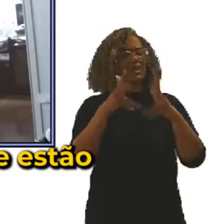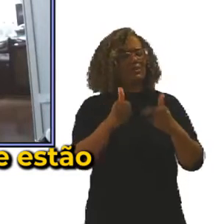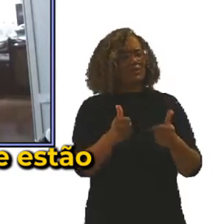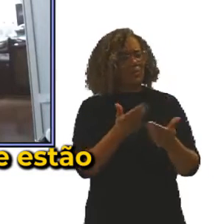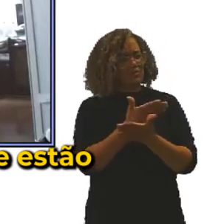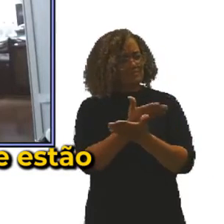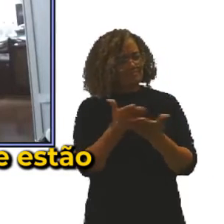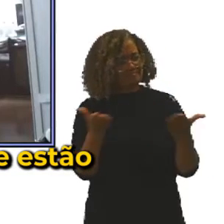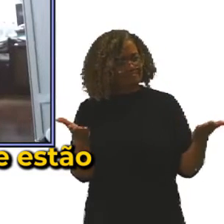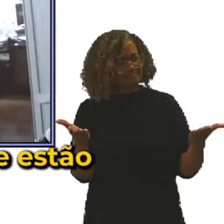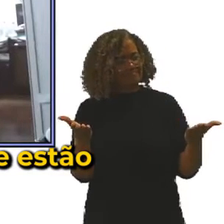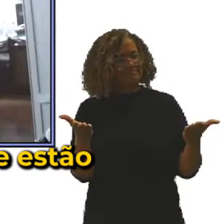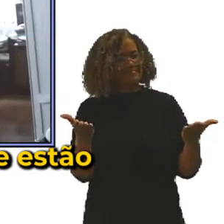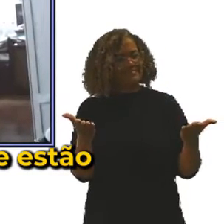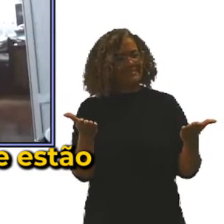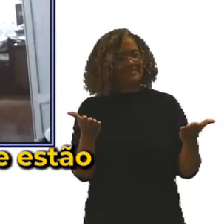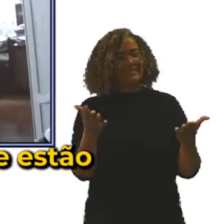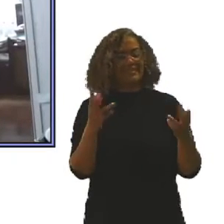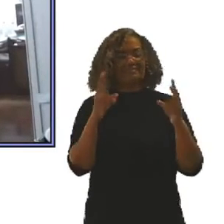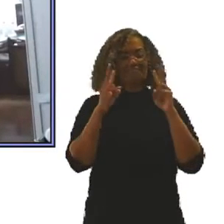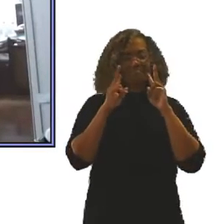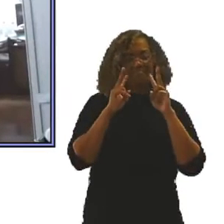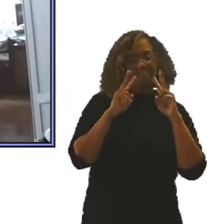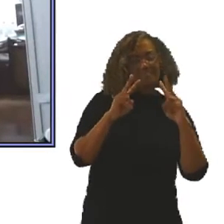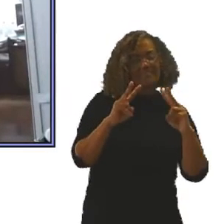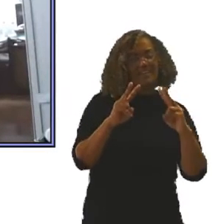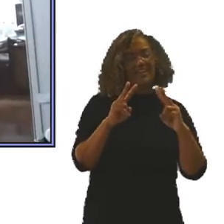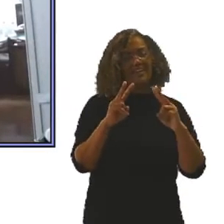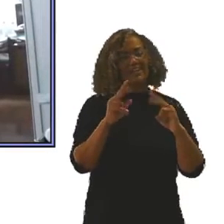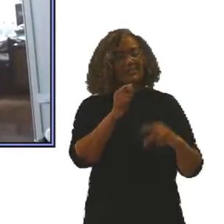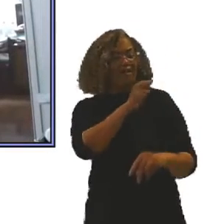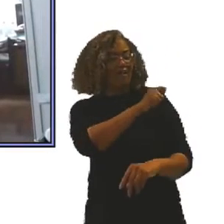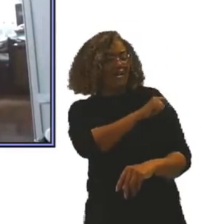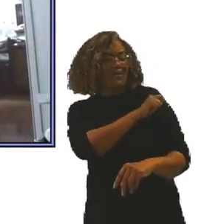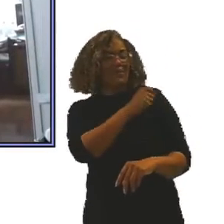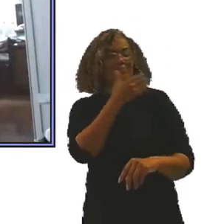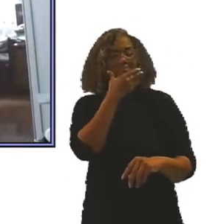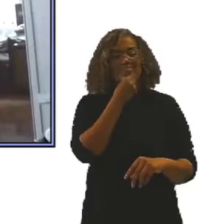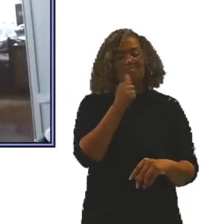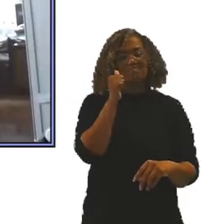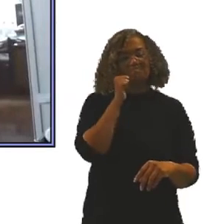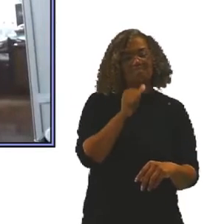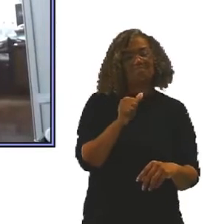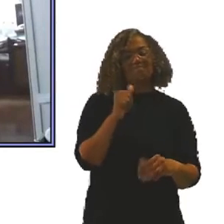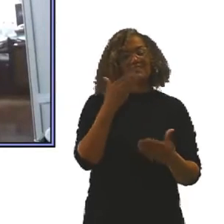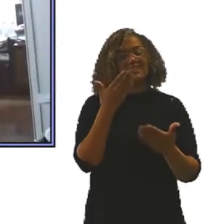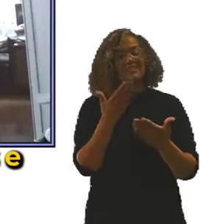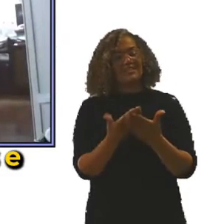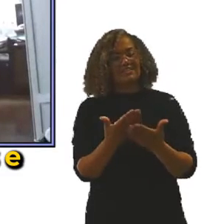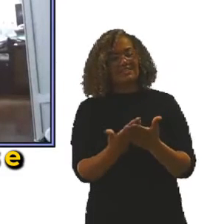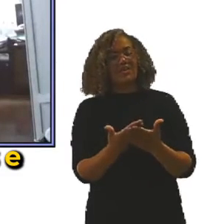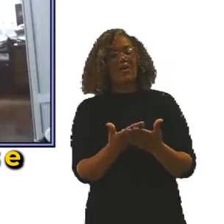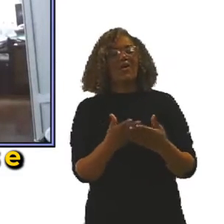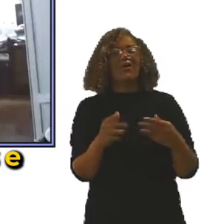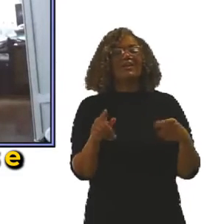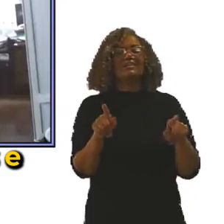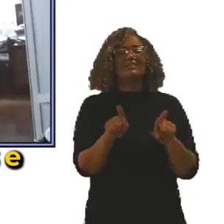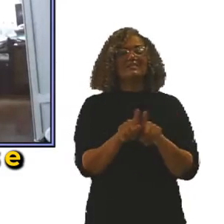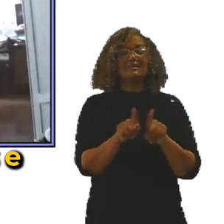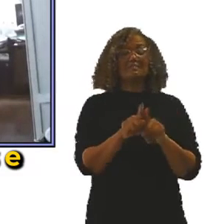a todas que estão nos assistindo, alunos e alunas da escola, os